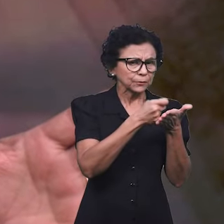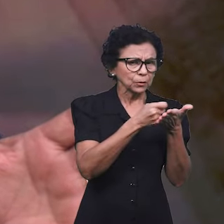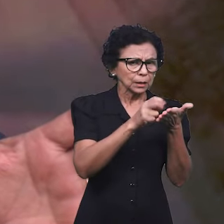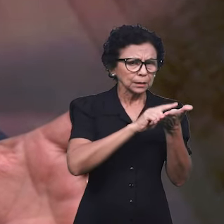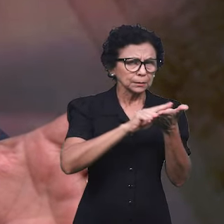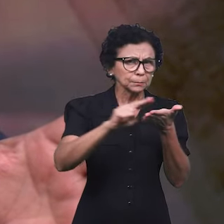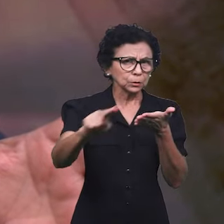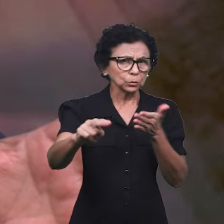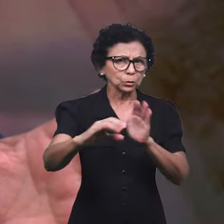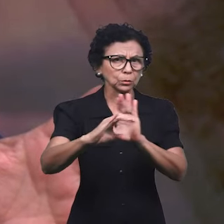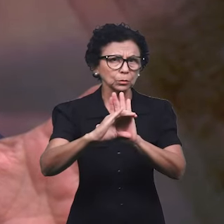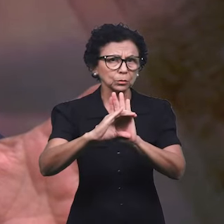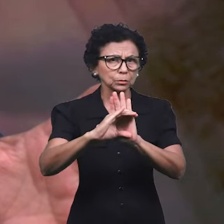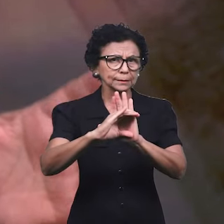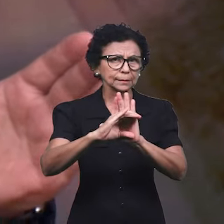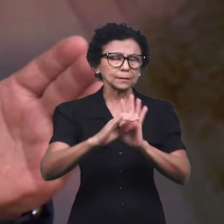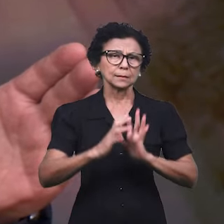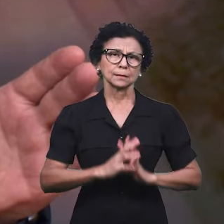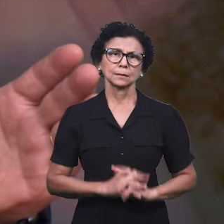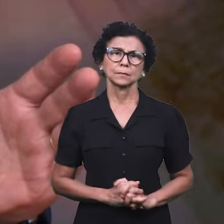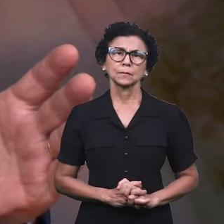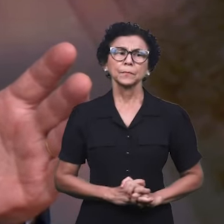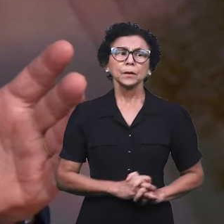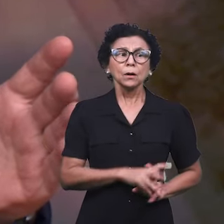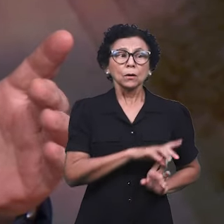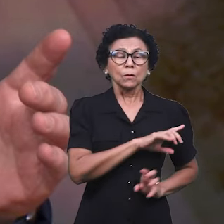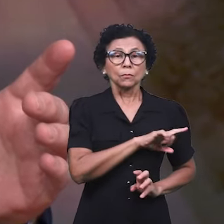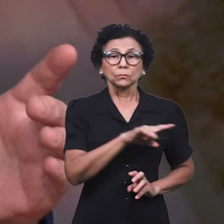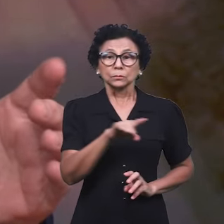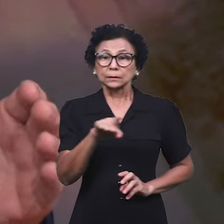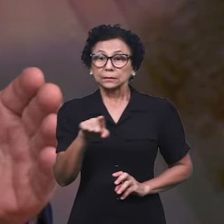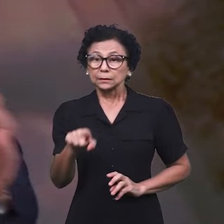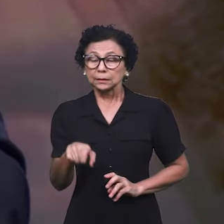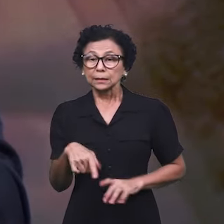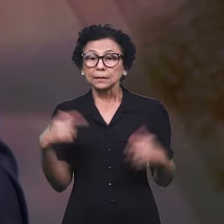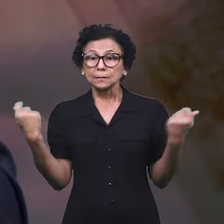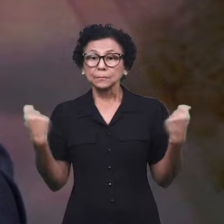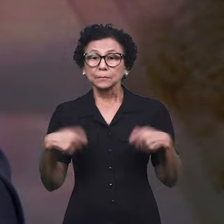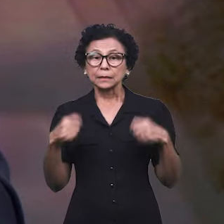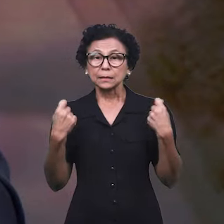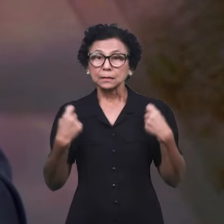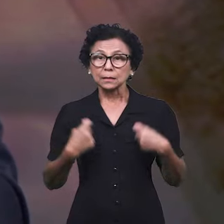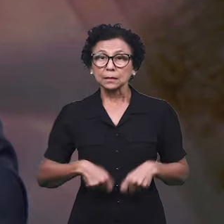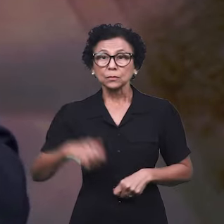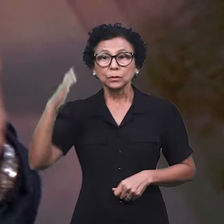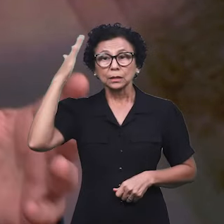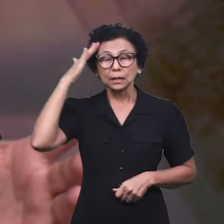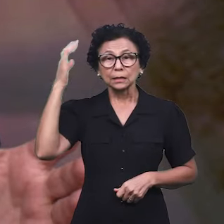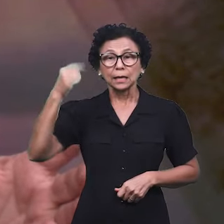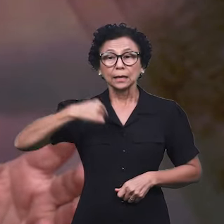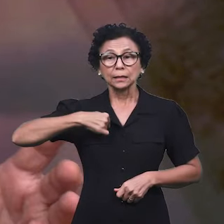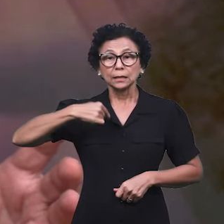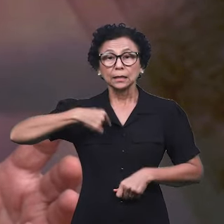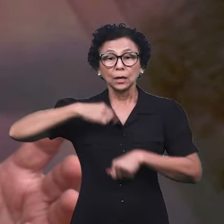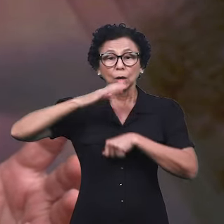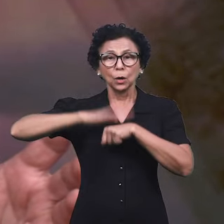né? Quero que saibais quão grande combate tenho por vós, pelos que